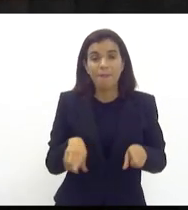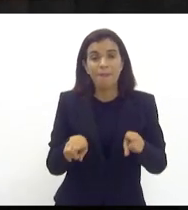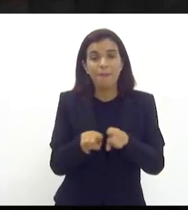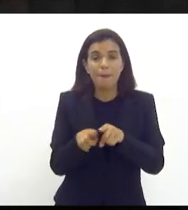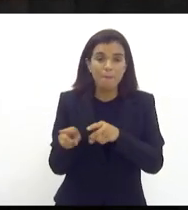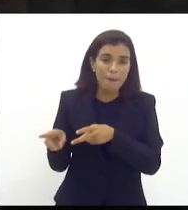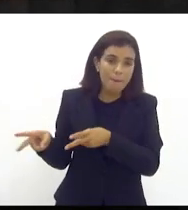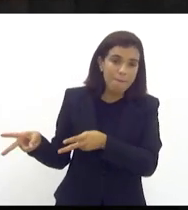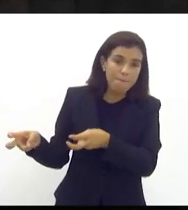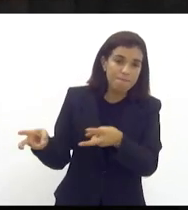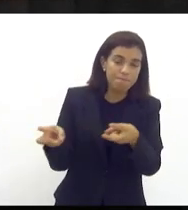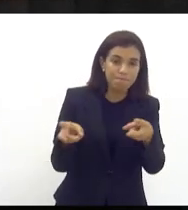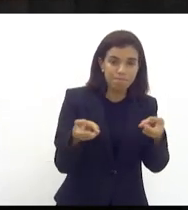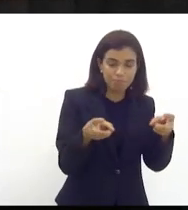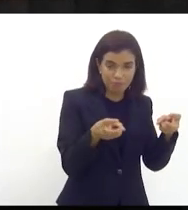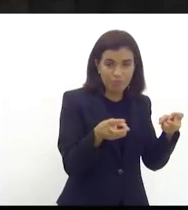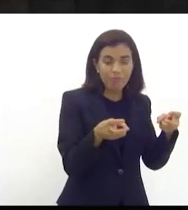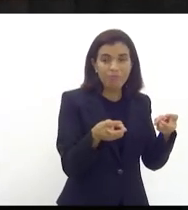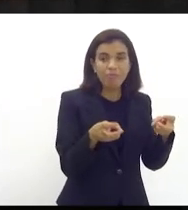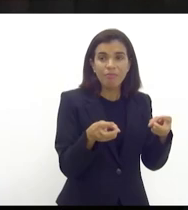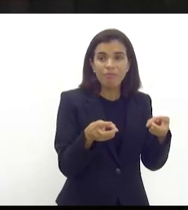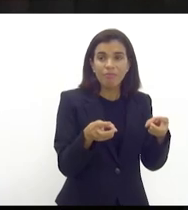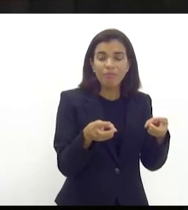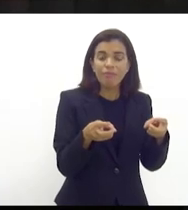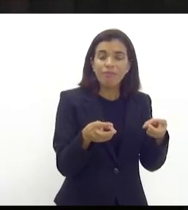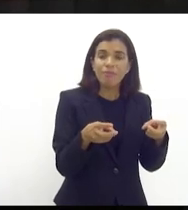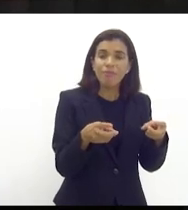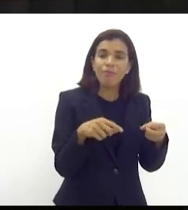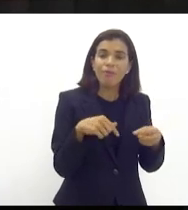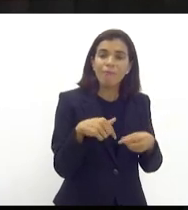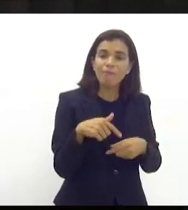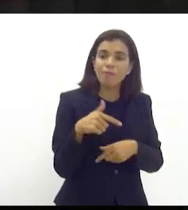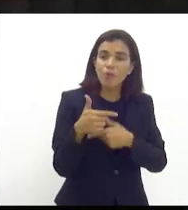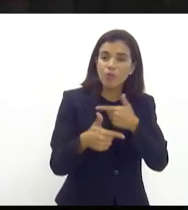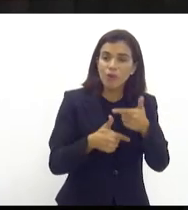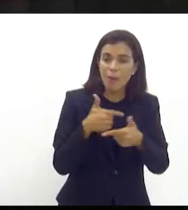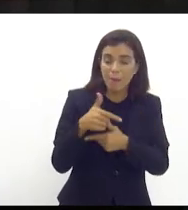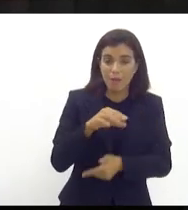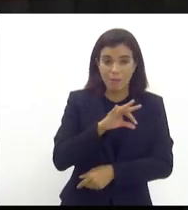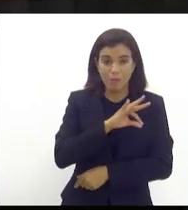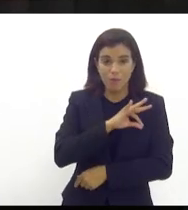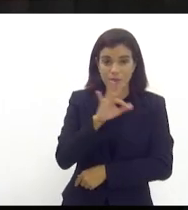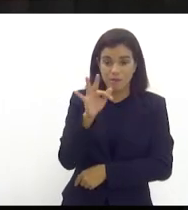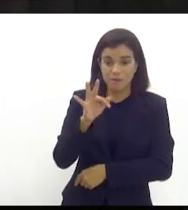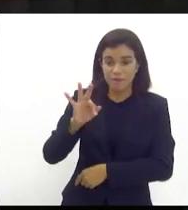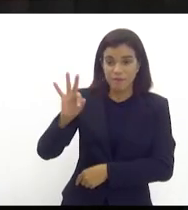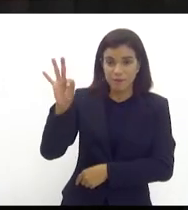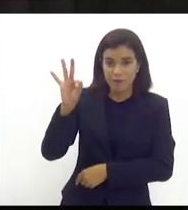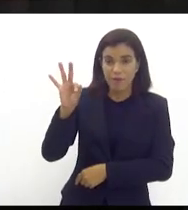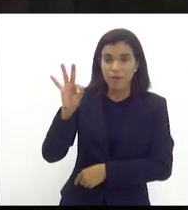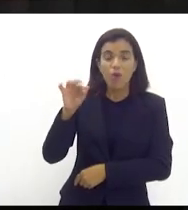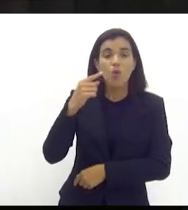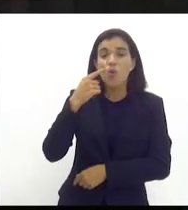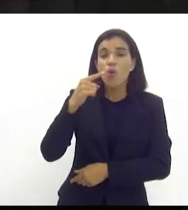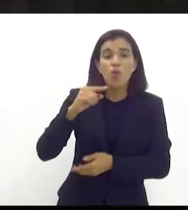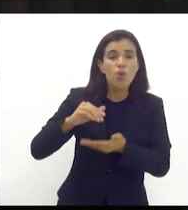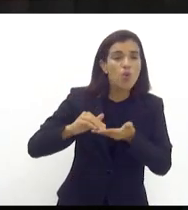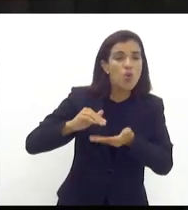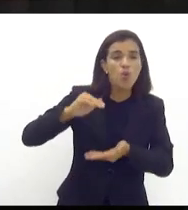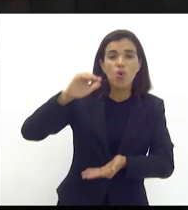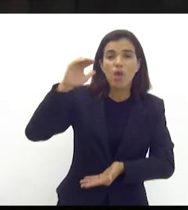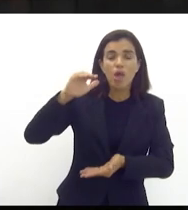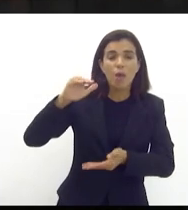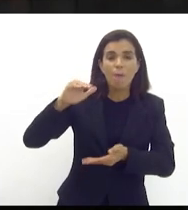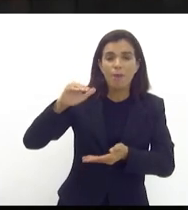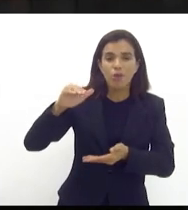observaram que, se a gente prestar atenção nas operações da Polícia Federal, o que aumentou o contrabando